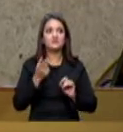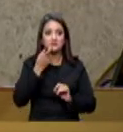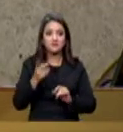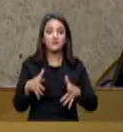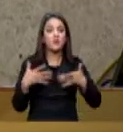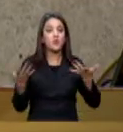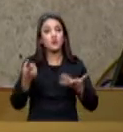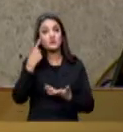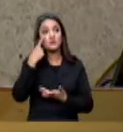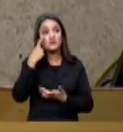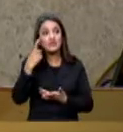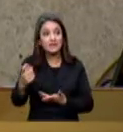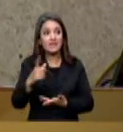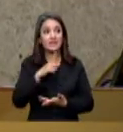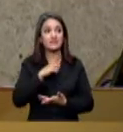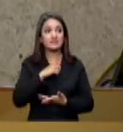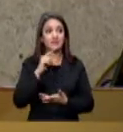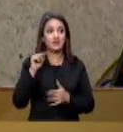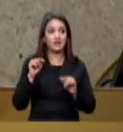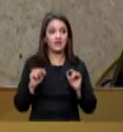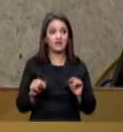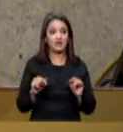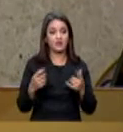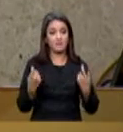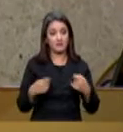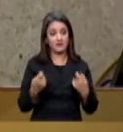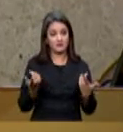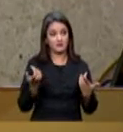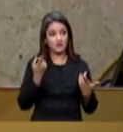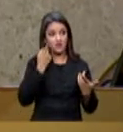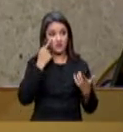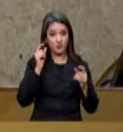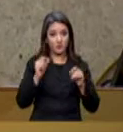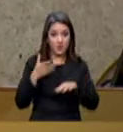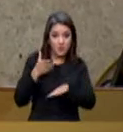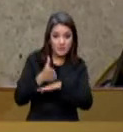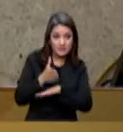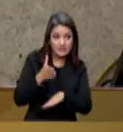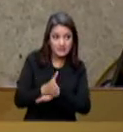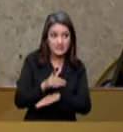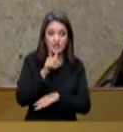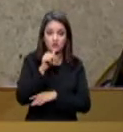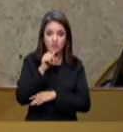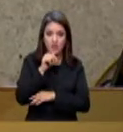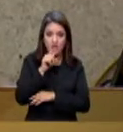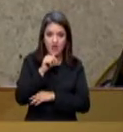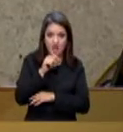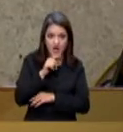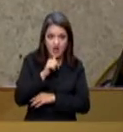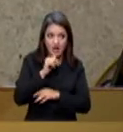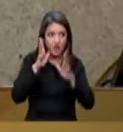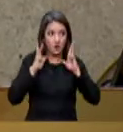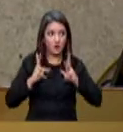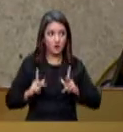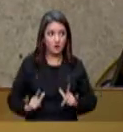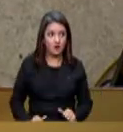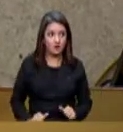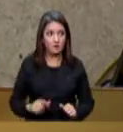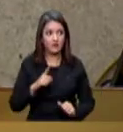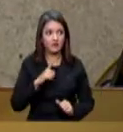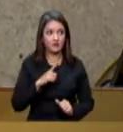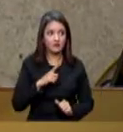aqui sopesados, basta notar que o acesso à água potável é uma utilidade